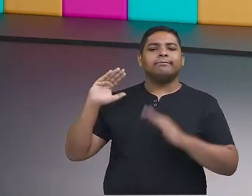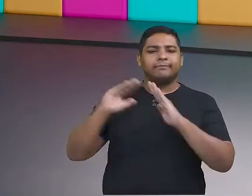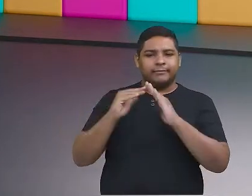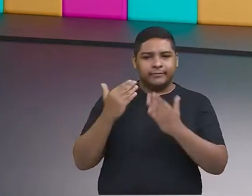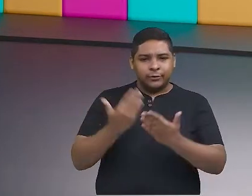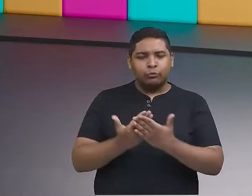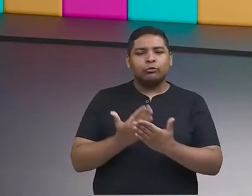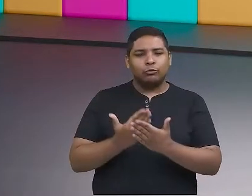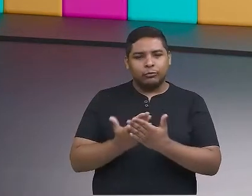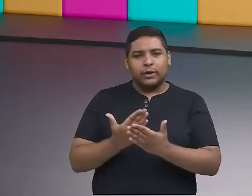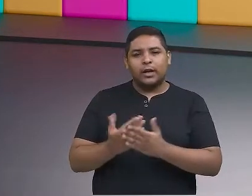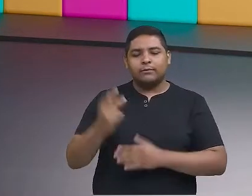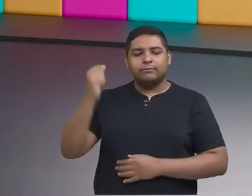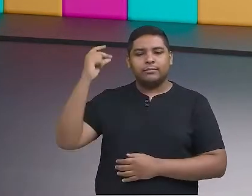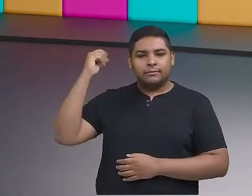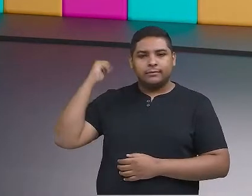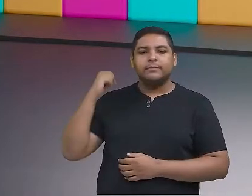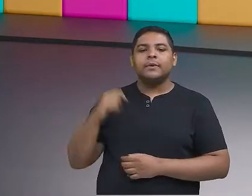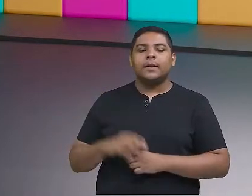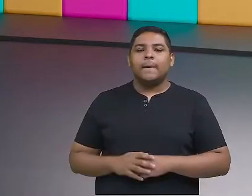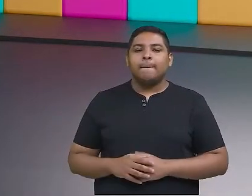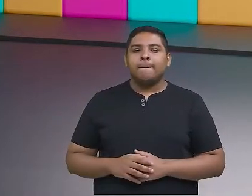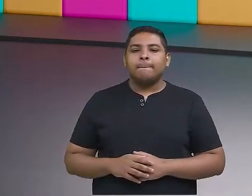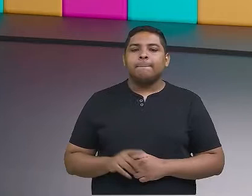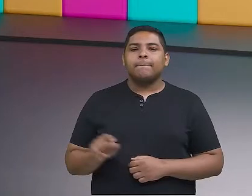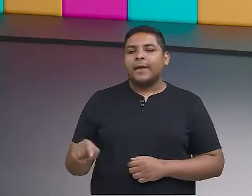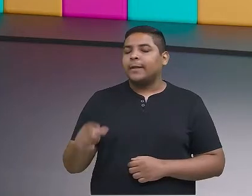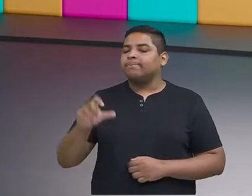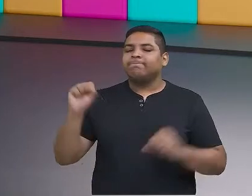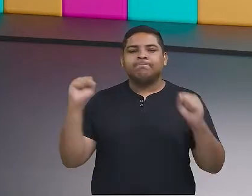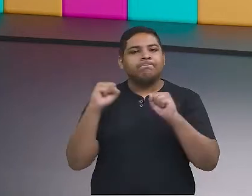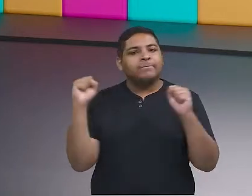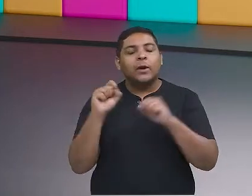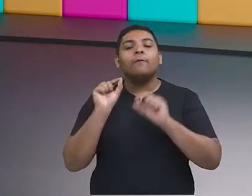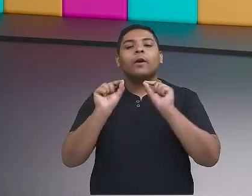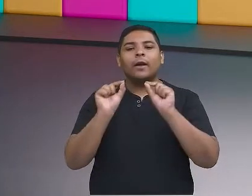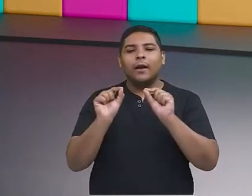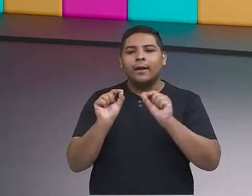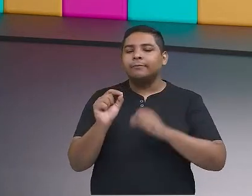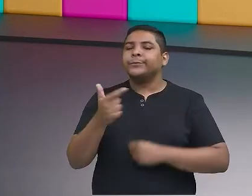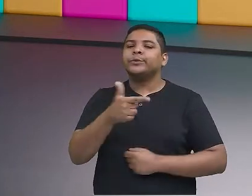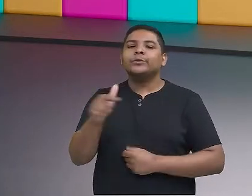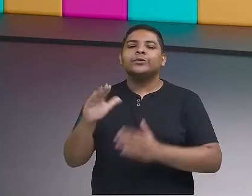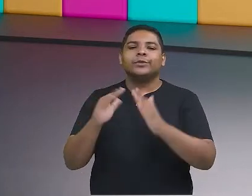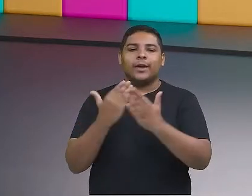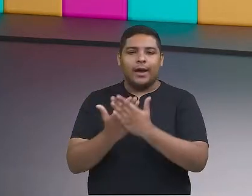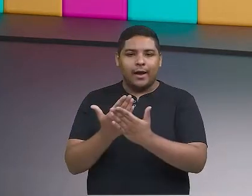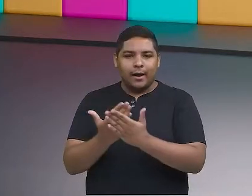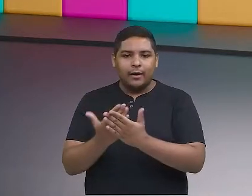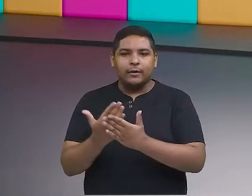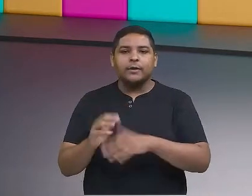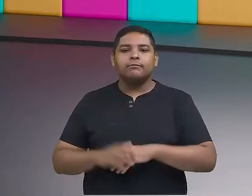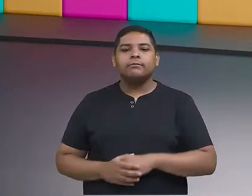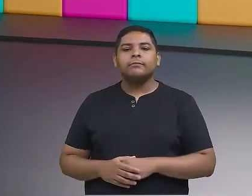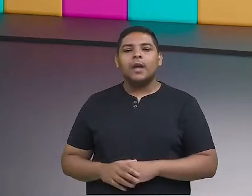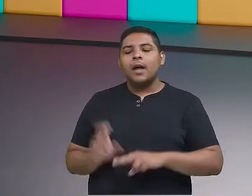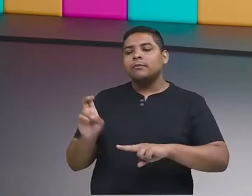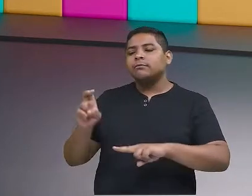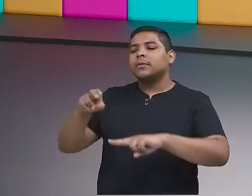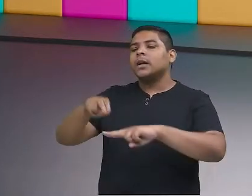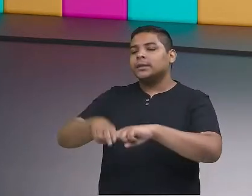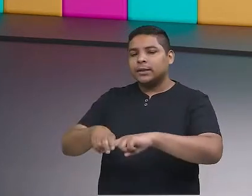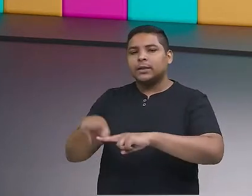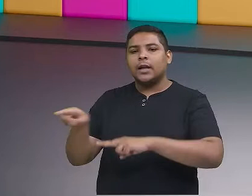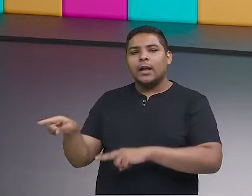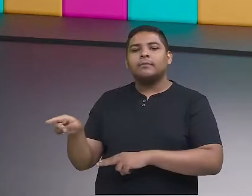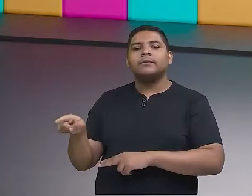não. Ela adorava, quando não tinha aula, ela adorava sentar na sala da gestora.